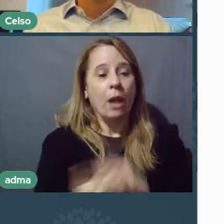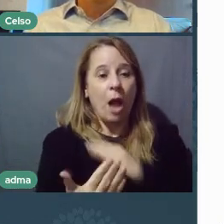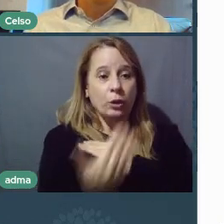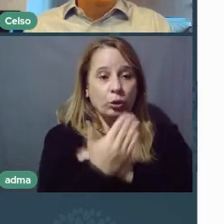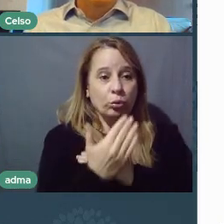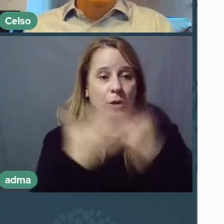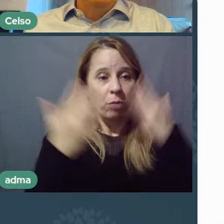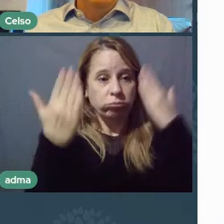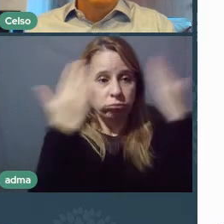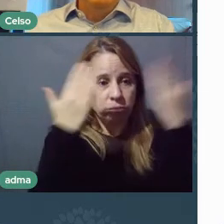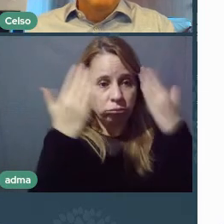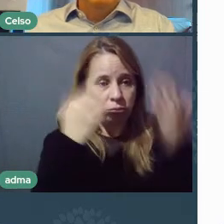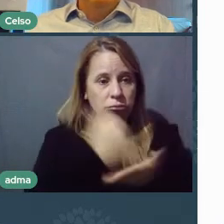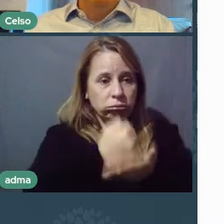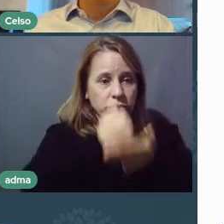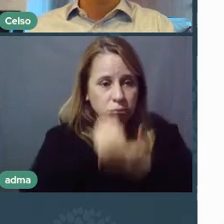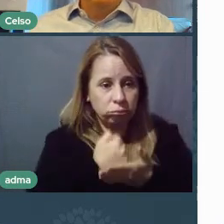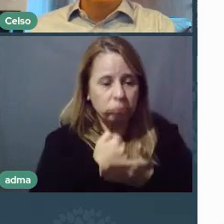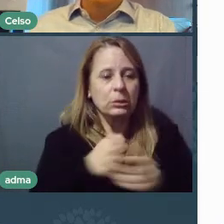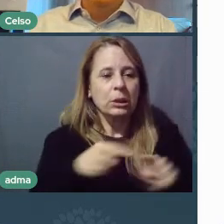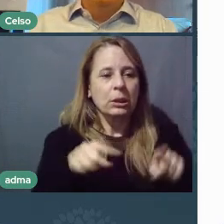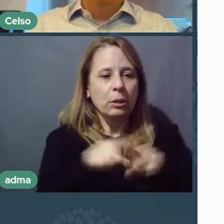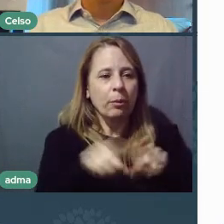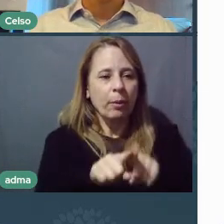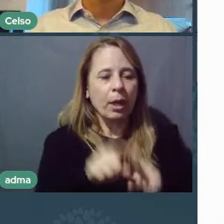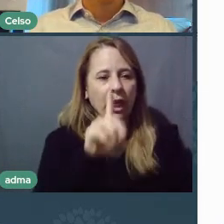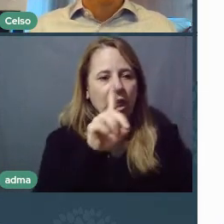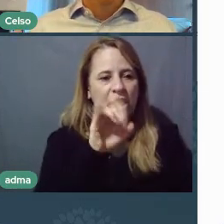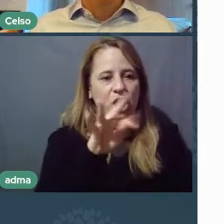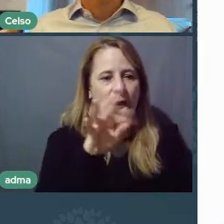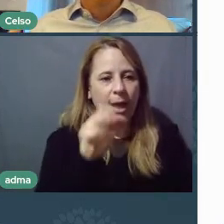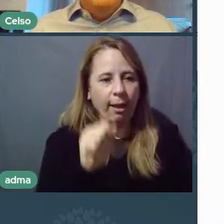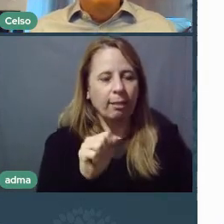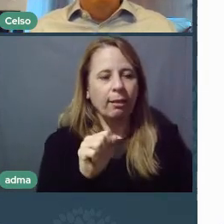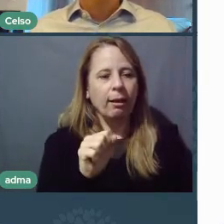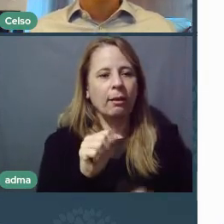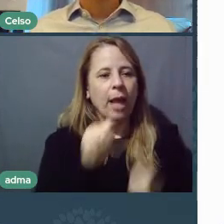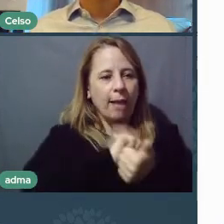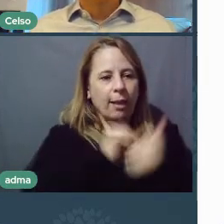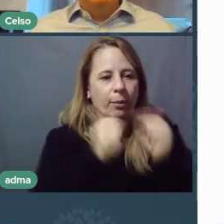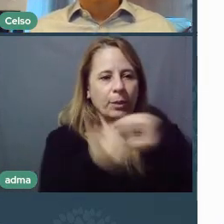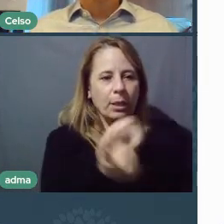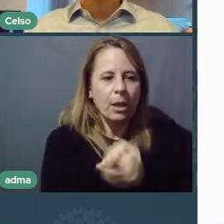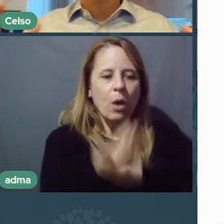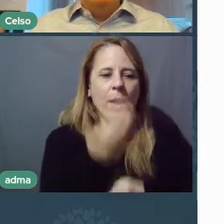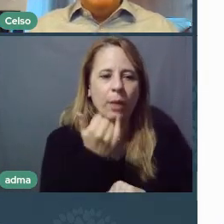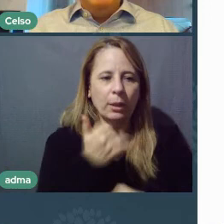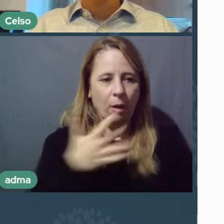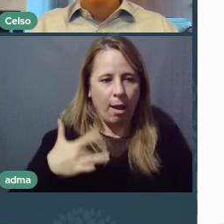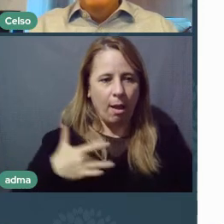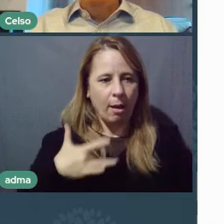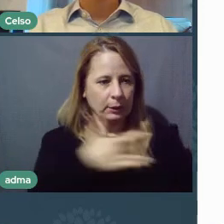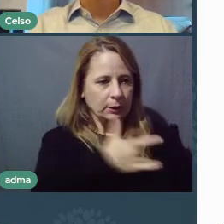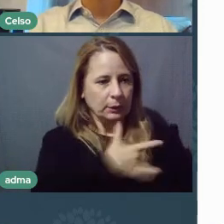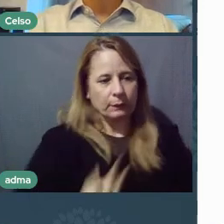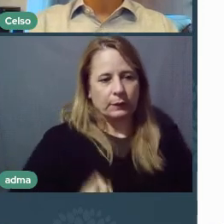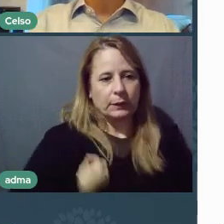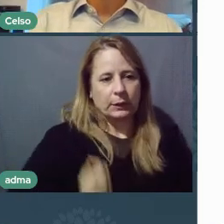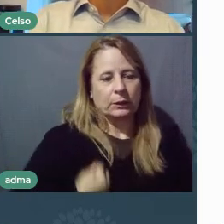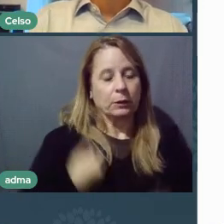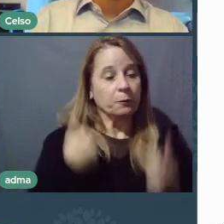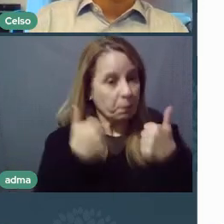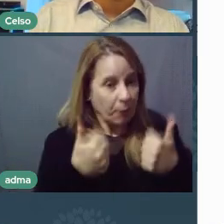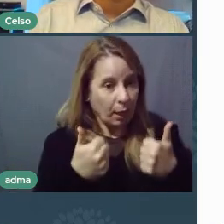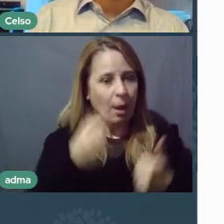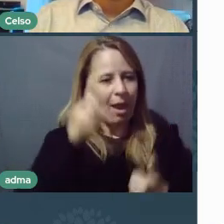psicológico e a readequação alimentar junto com o exercício. Então, ter uma vida saudável é